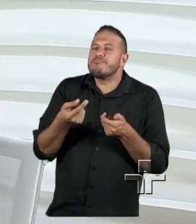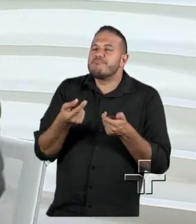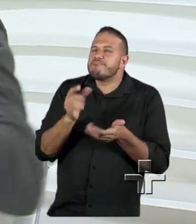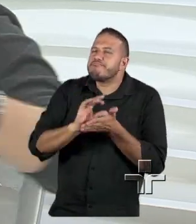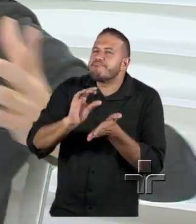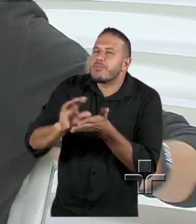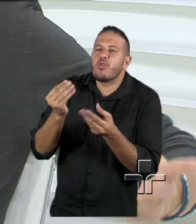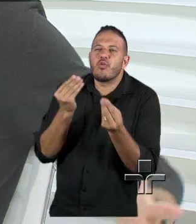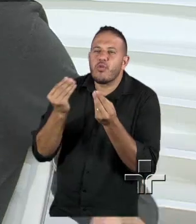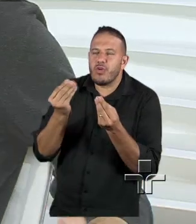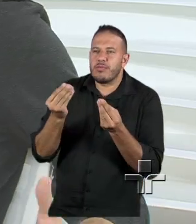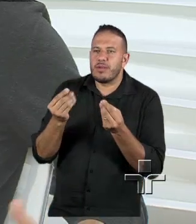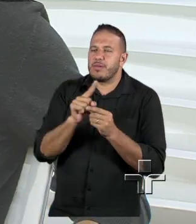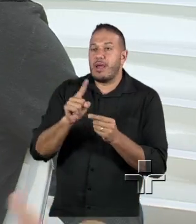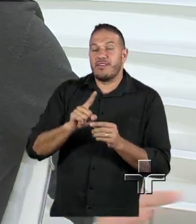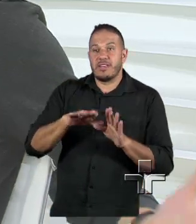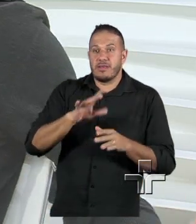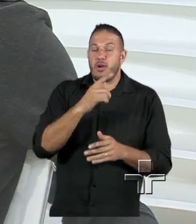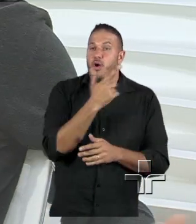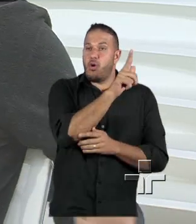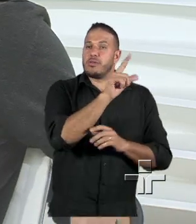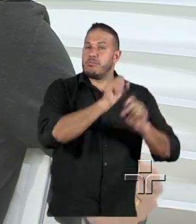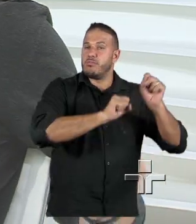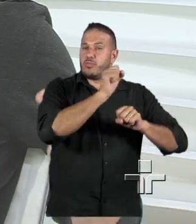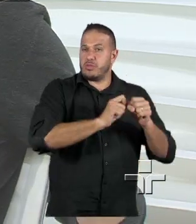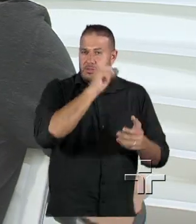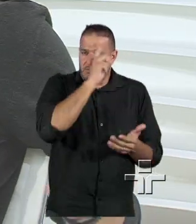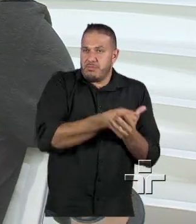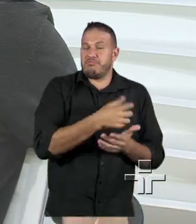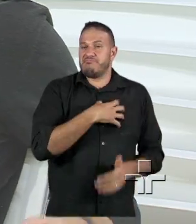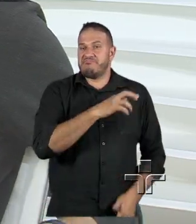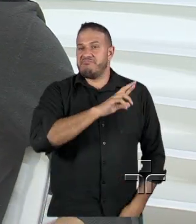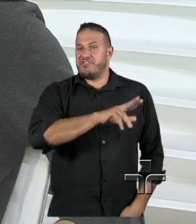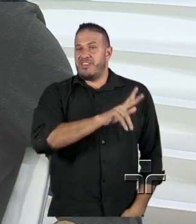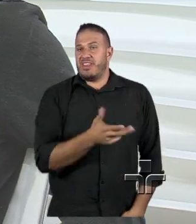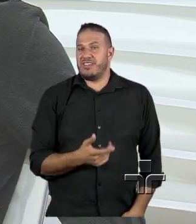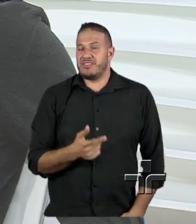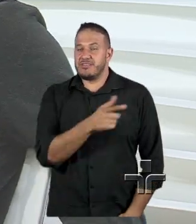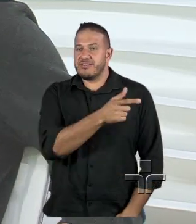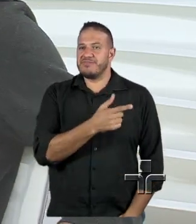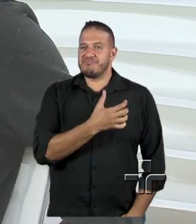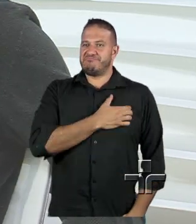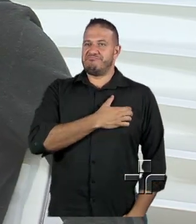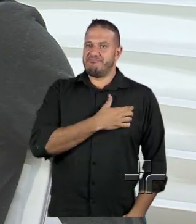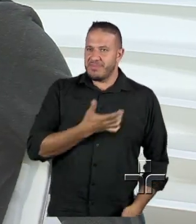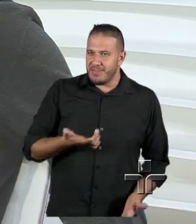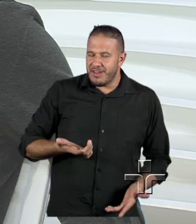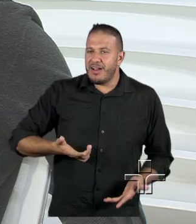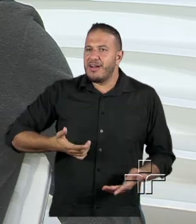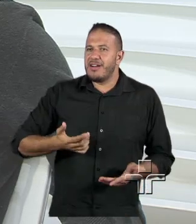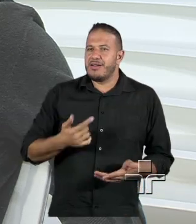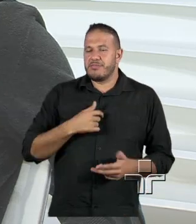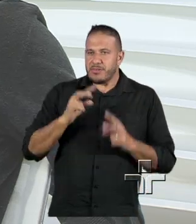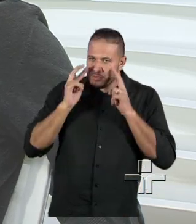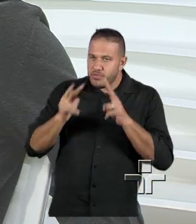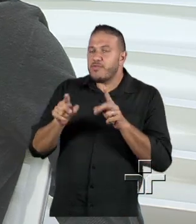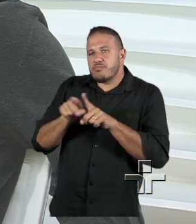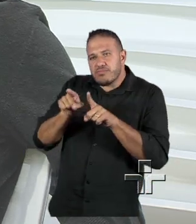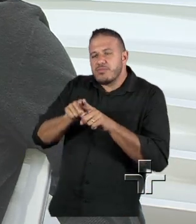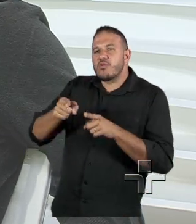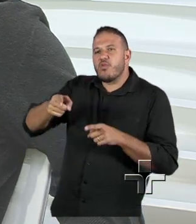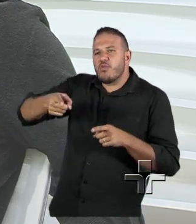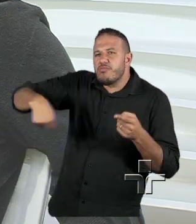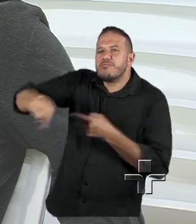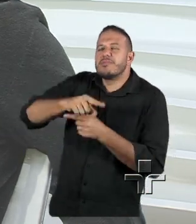não seja a decisão de corporações mundiais. Às vezes o camarada está olhando só o bottom line. Claro que eu também preciso de olhar o bottom line,